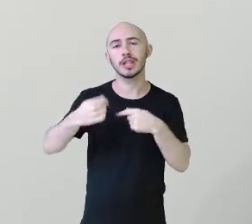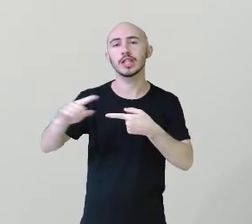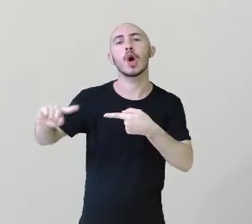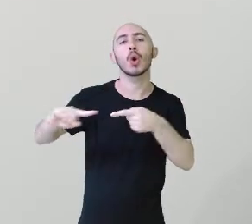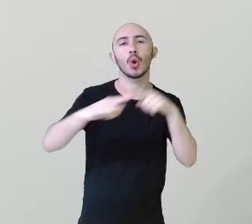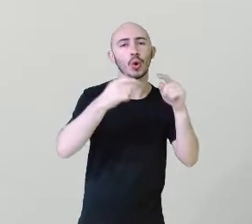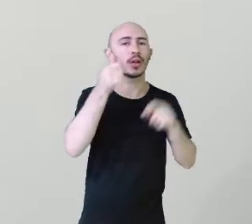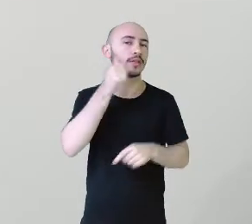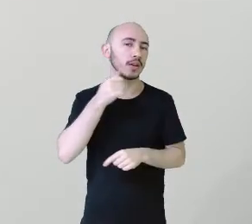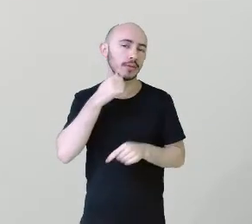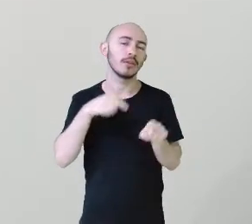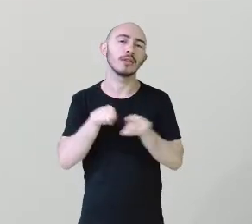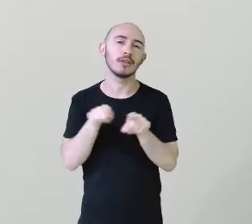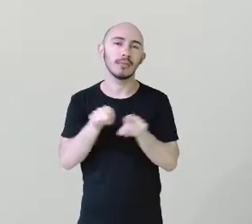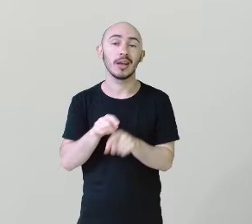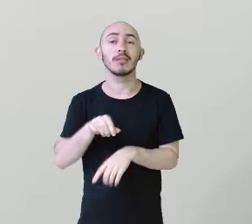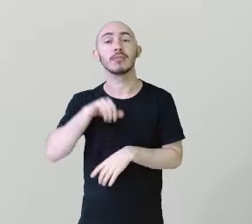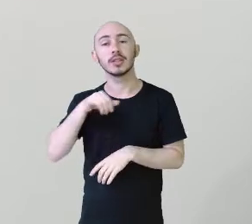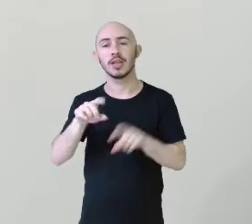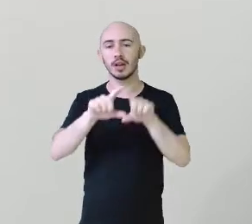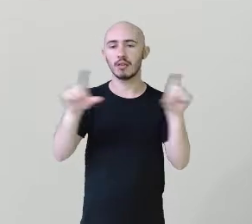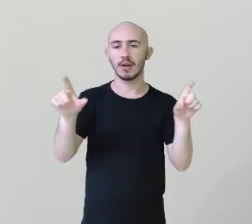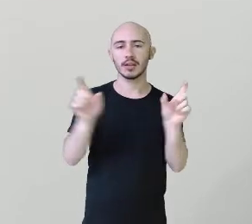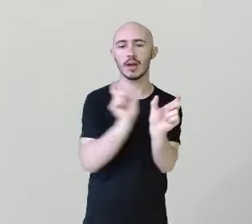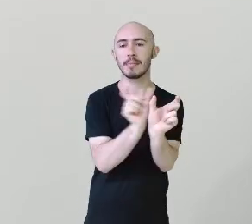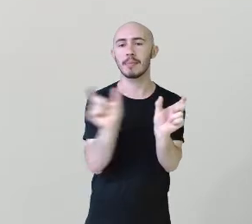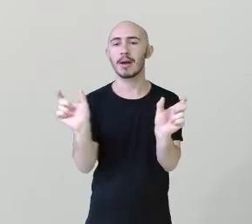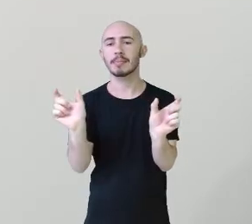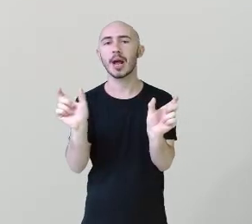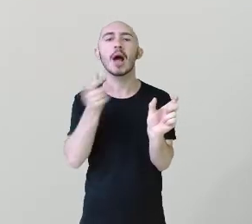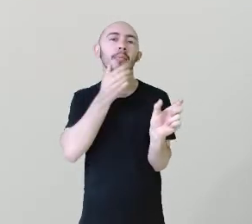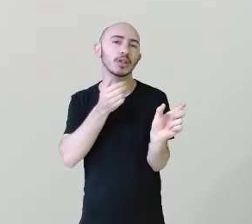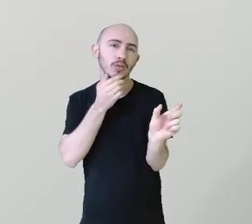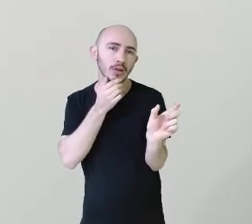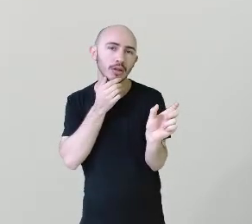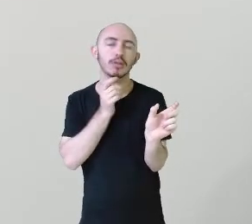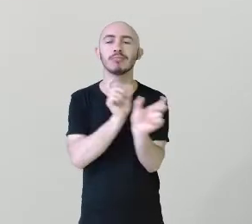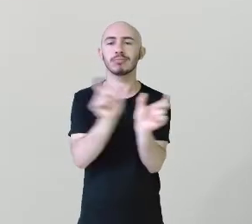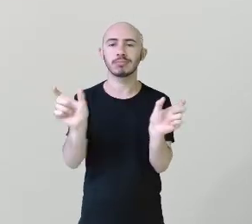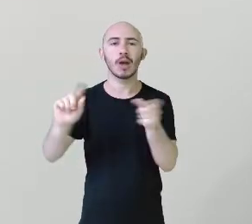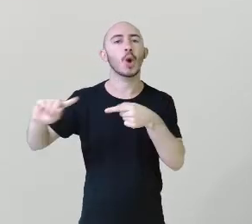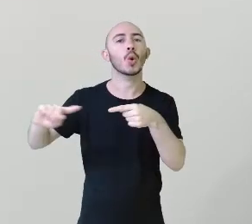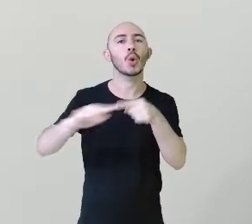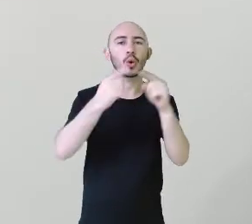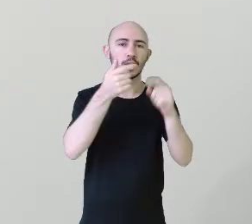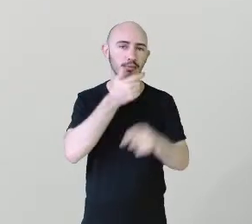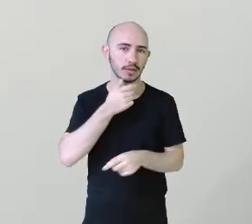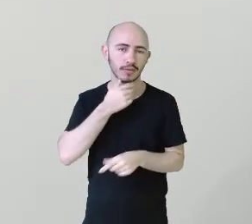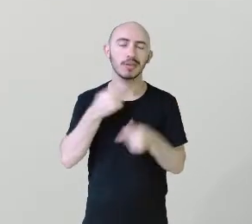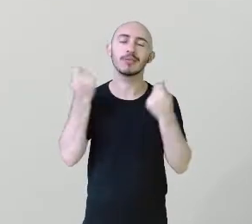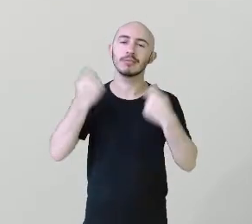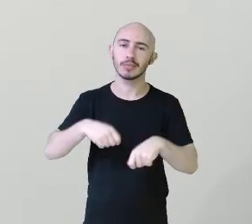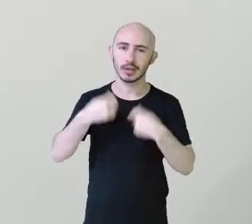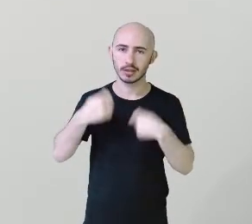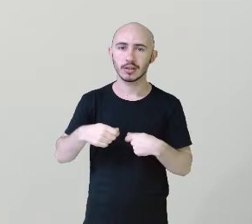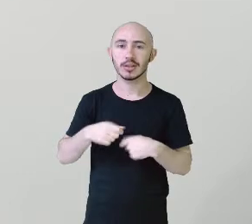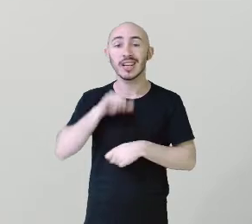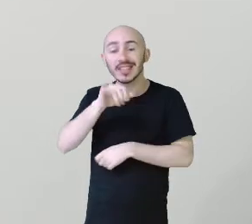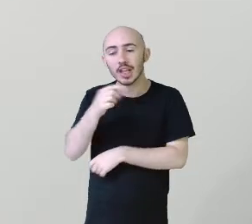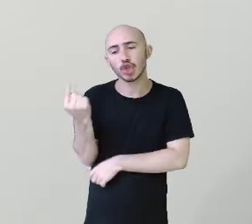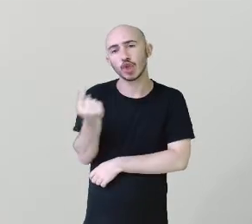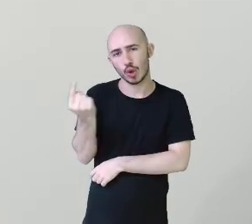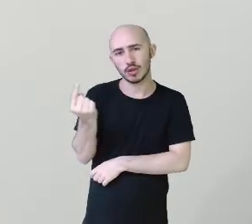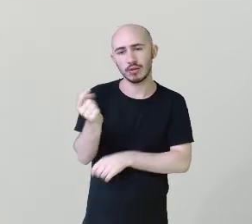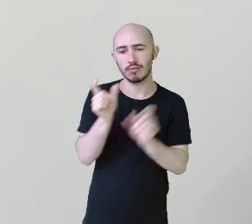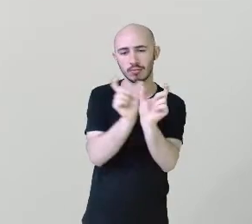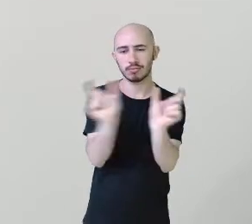no masculino, os termos também acompanham no masculino. Se ele está no singular, referente a um só, todos no singular. Se ele